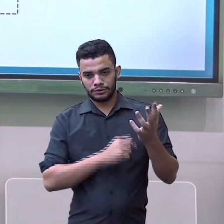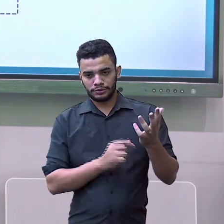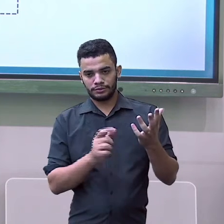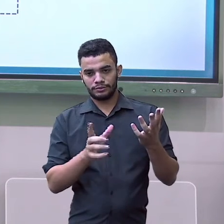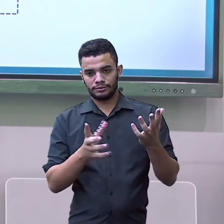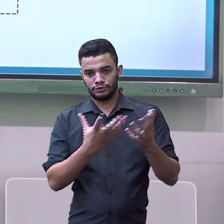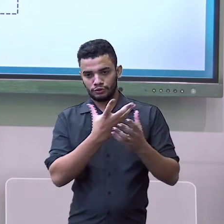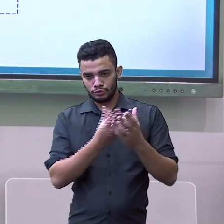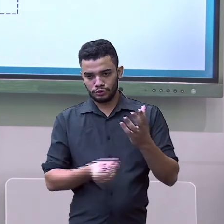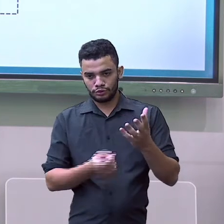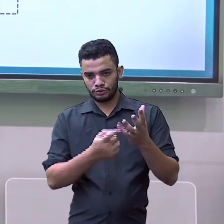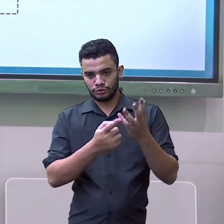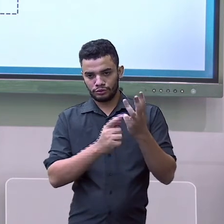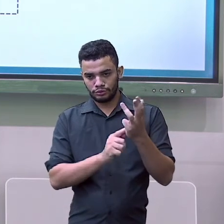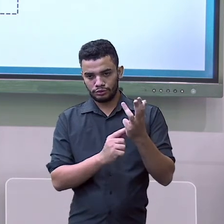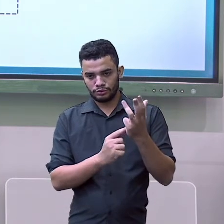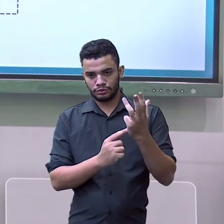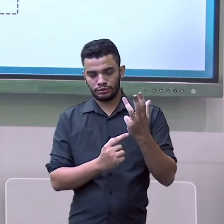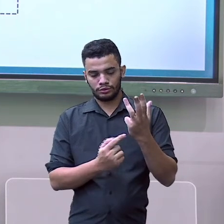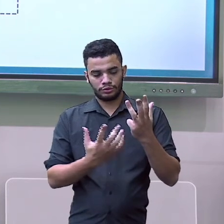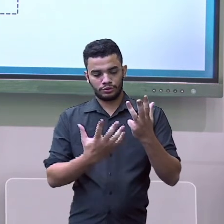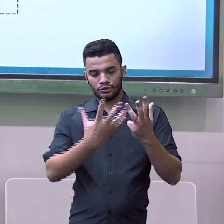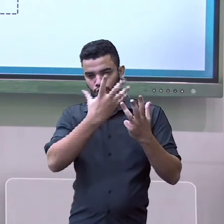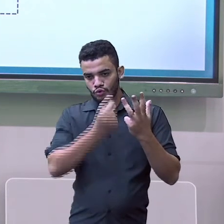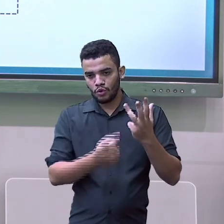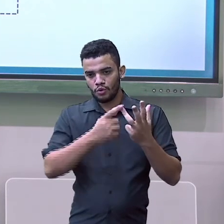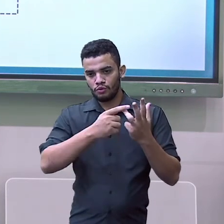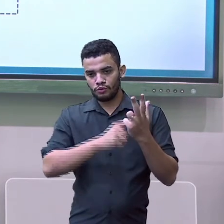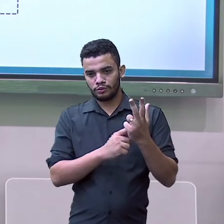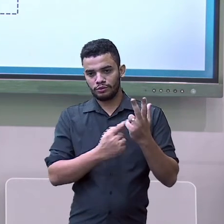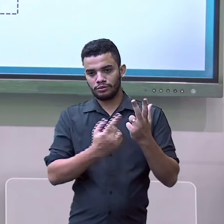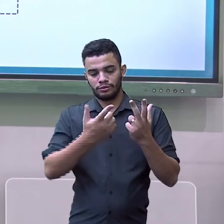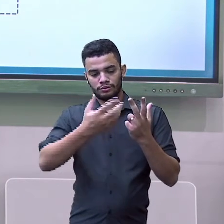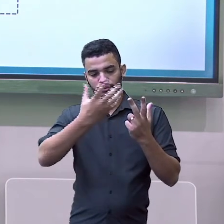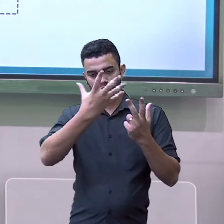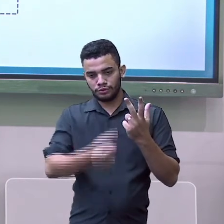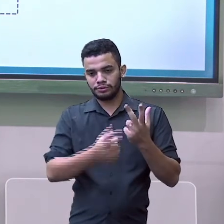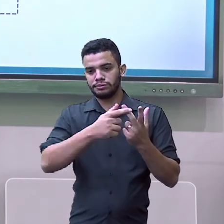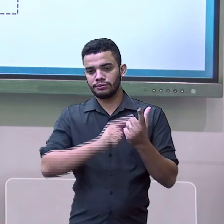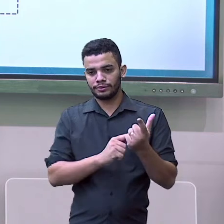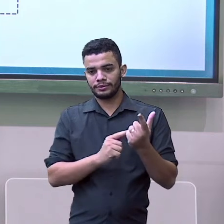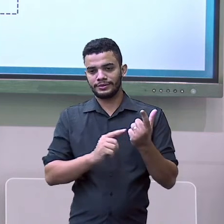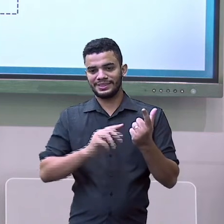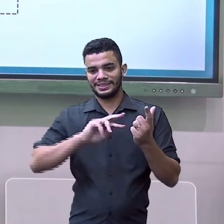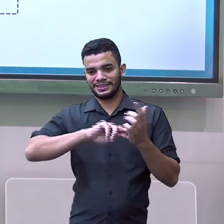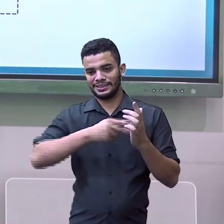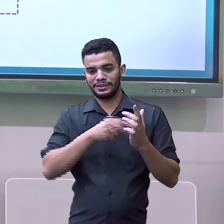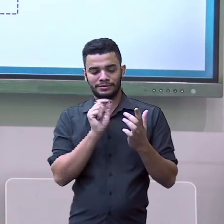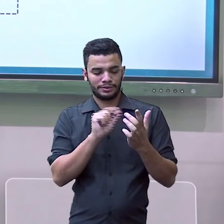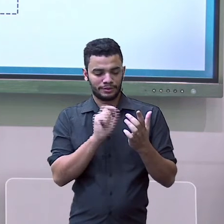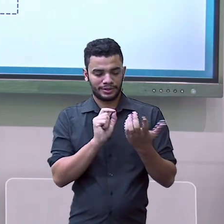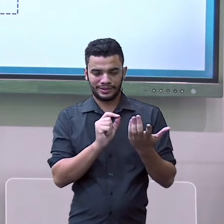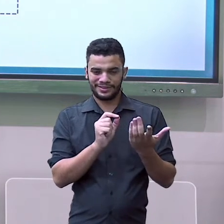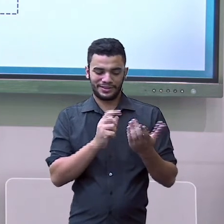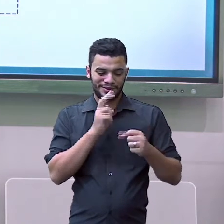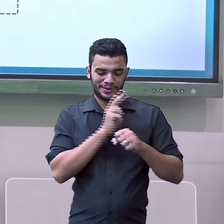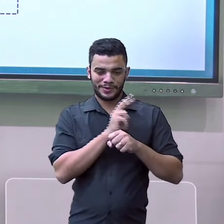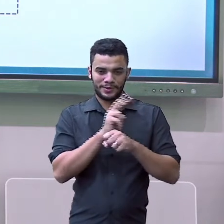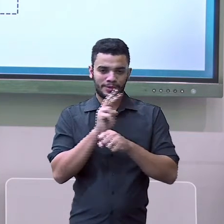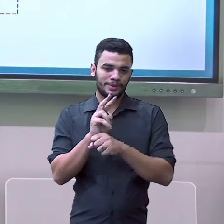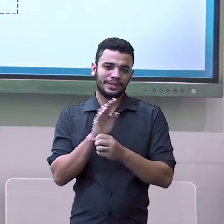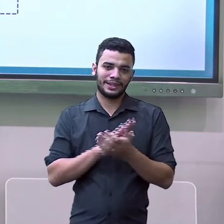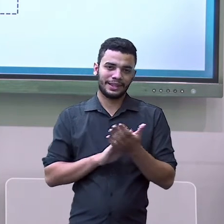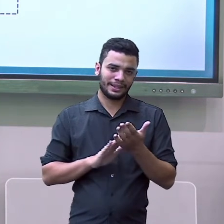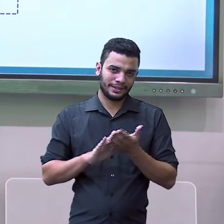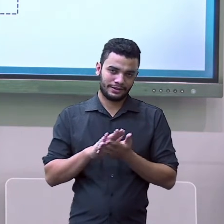da utilização, ou seja, do uso inadequado do meio ambiente, das formas de vida e da nossa